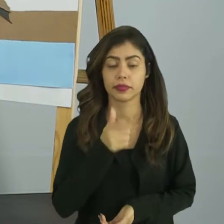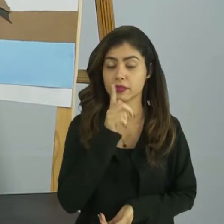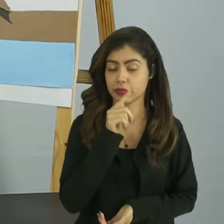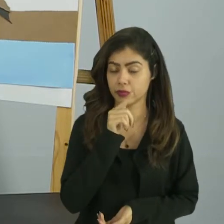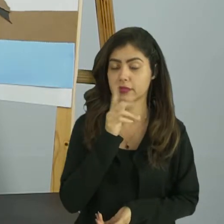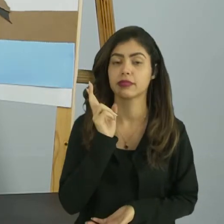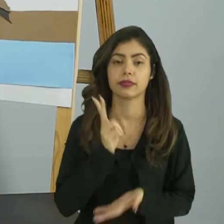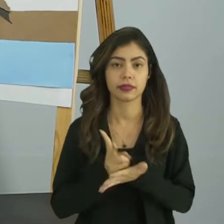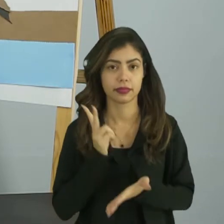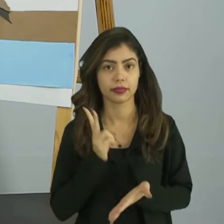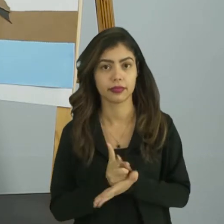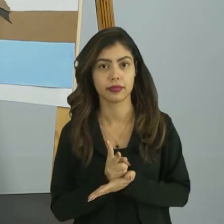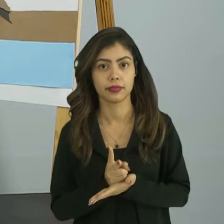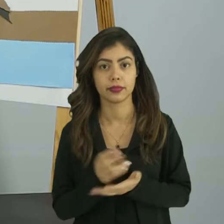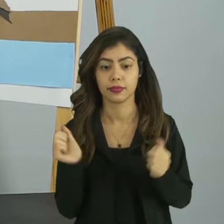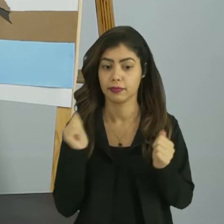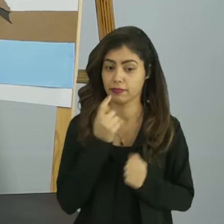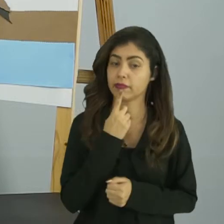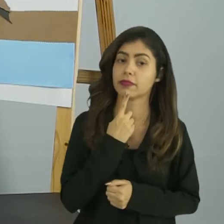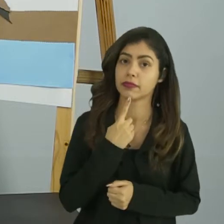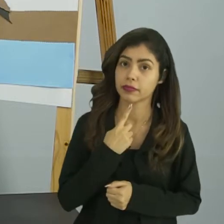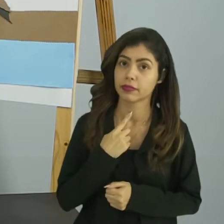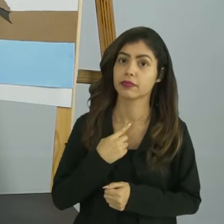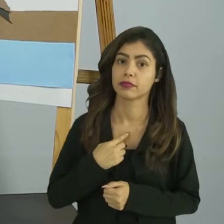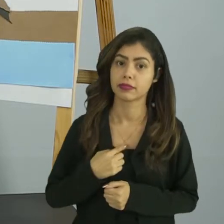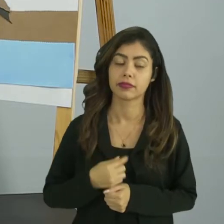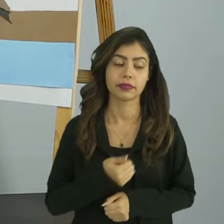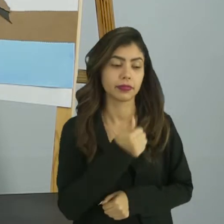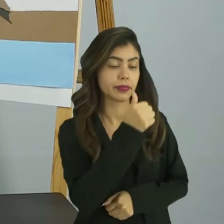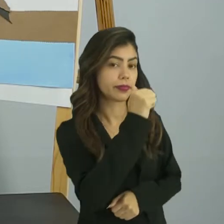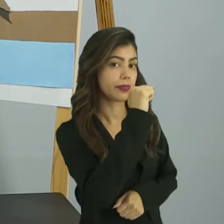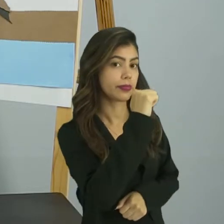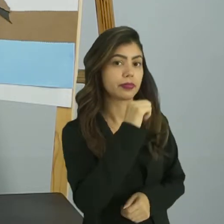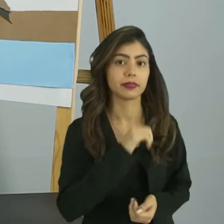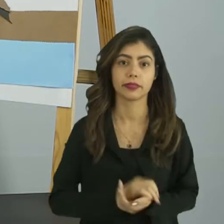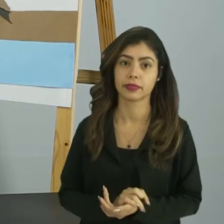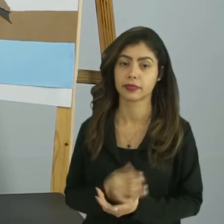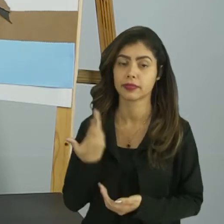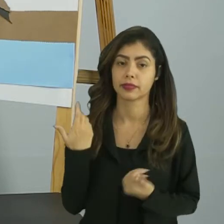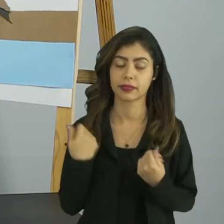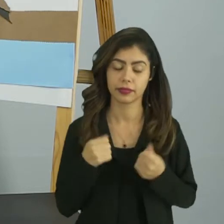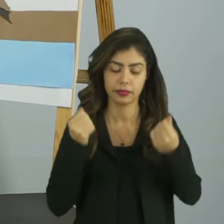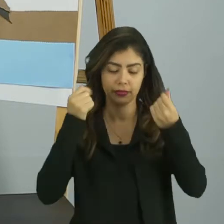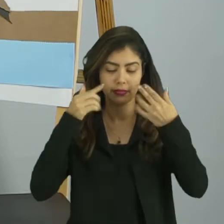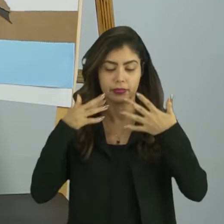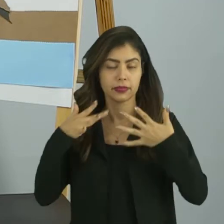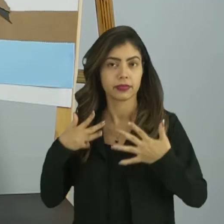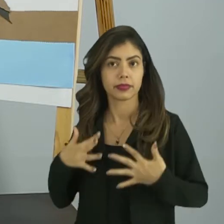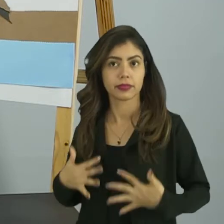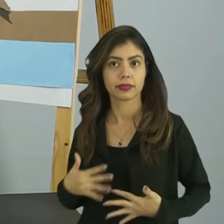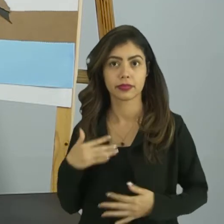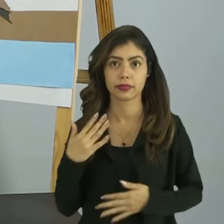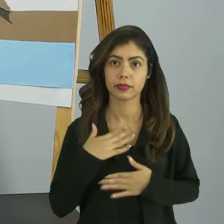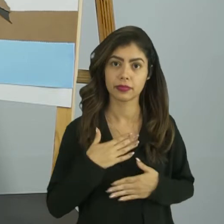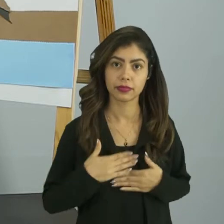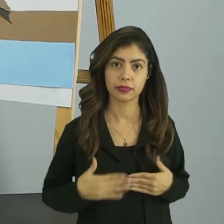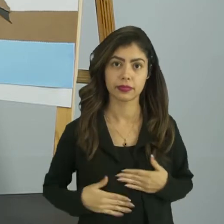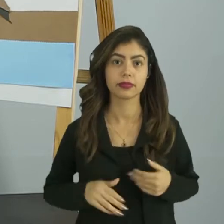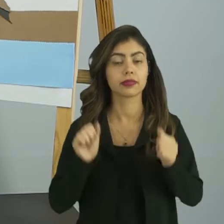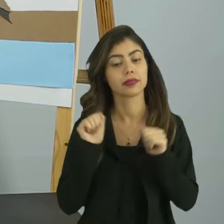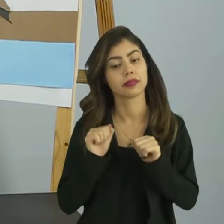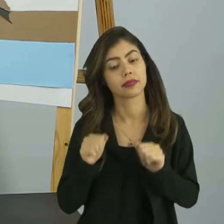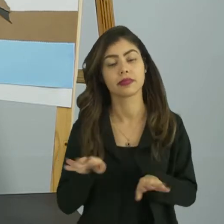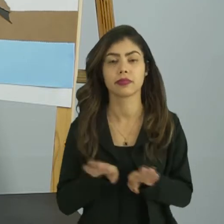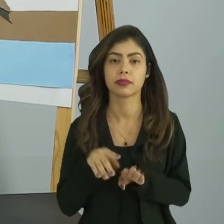quando nós estamos com sede e precisamos tomar água, nós estamos hidratando o nosso corpo. Assim como nós, as